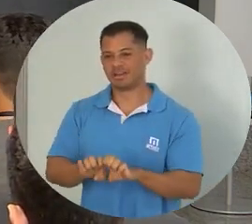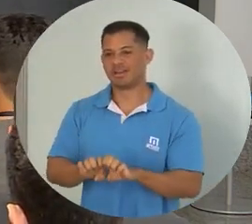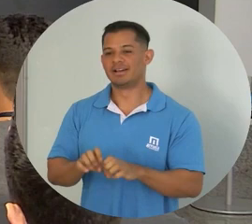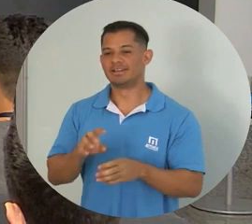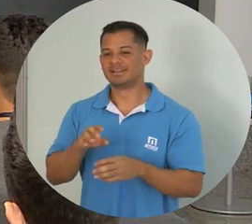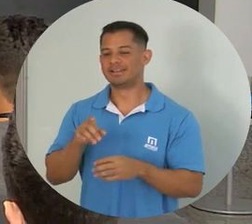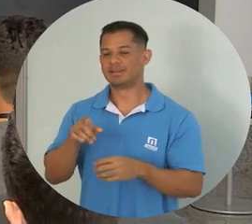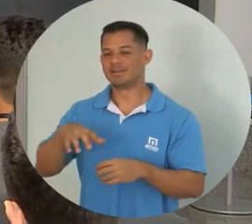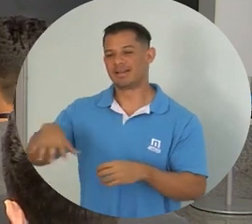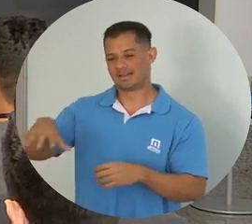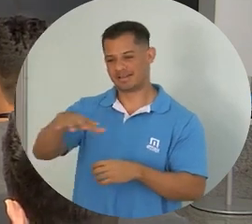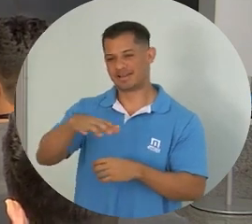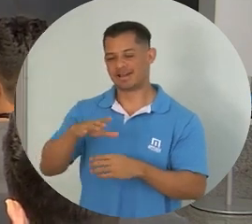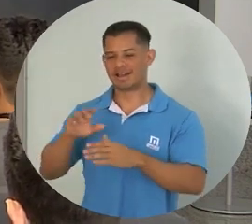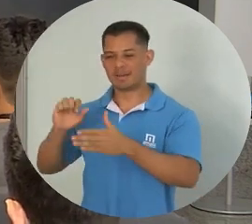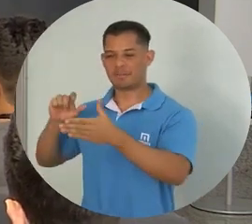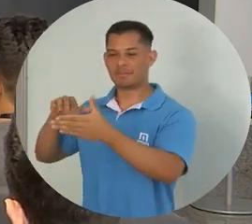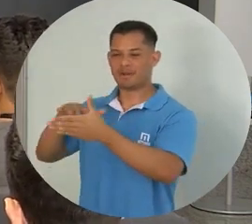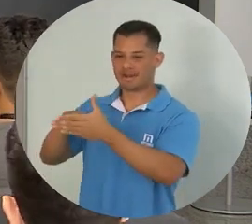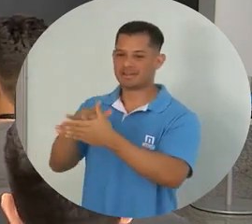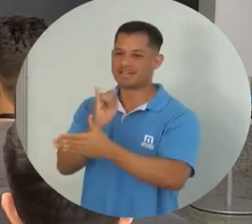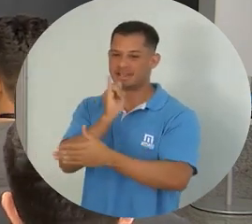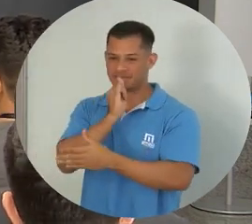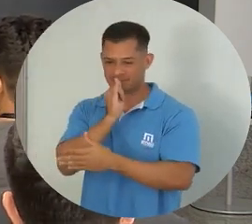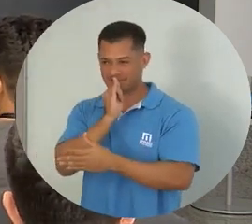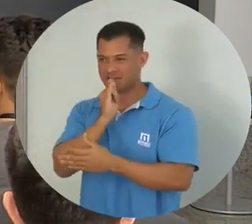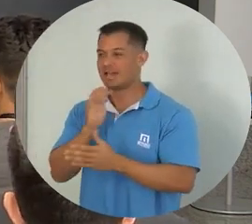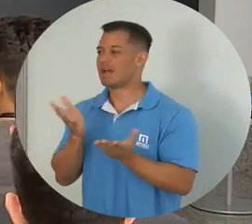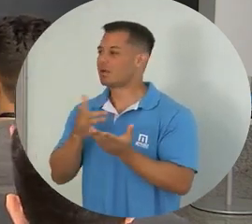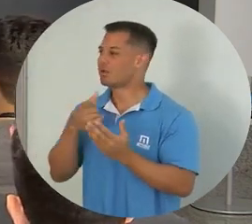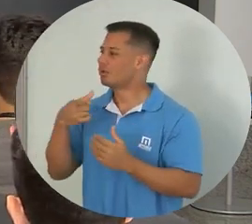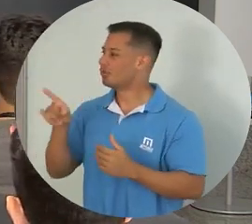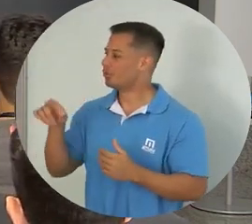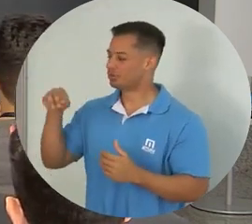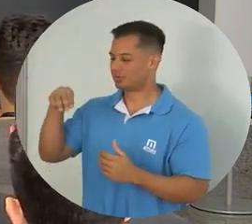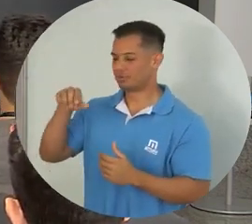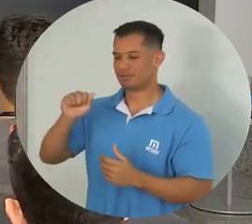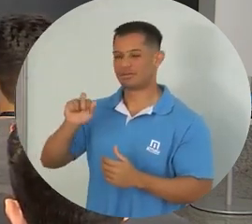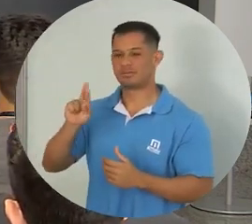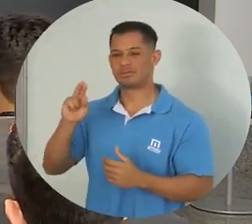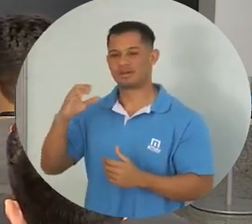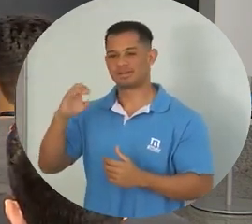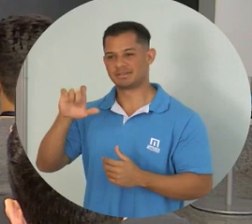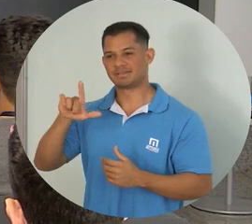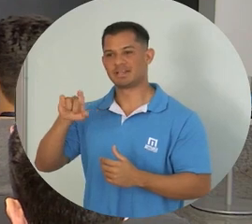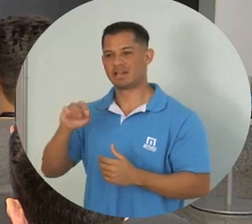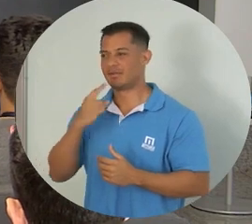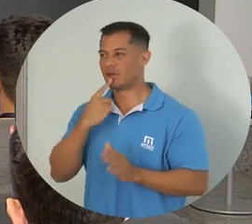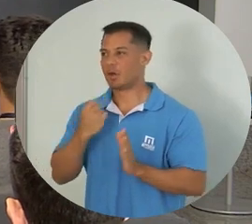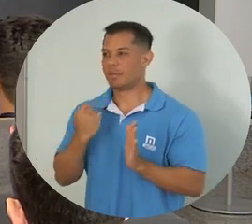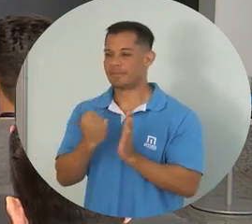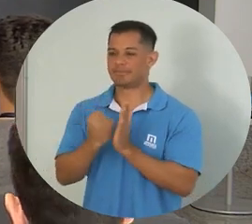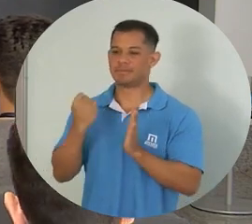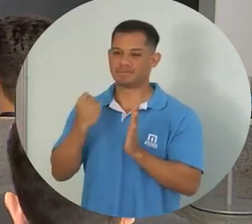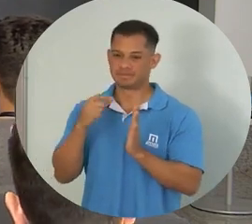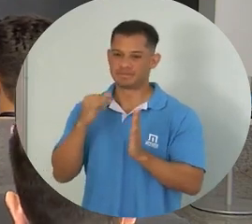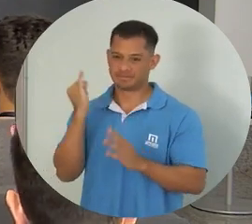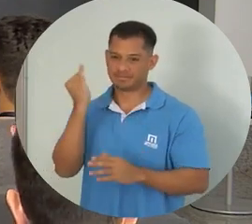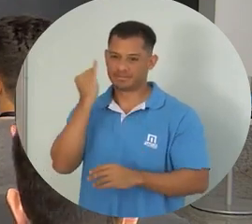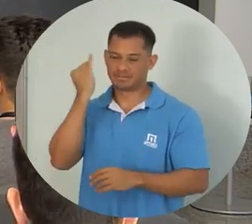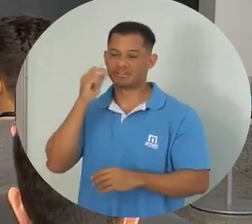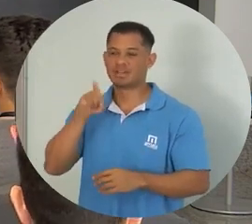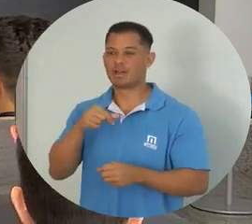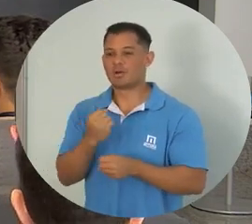barragem de energia. Agora o Marcelo vai passar um pouquinho para a gente de uma obra que foi importante, foi um marco aqui para o GEMAIA, uma obra